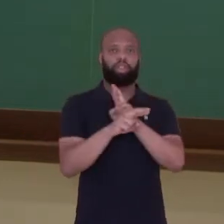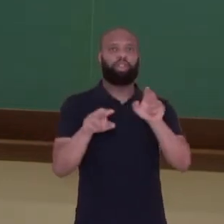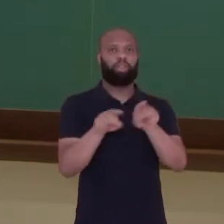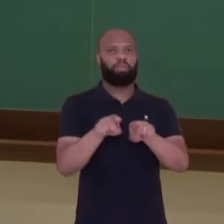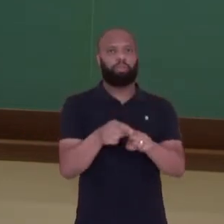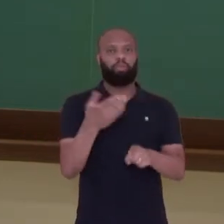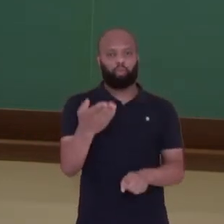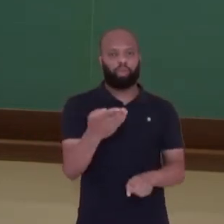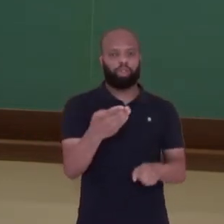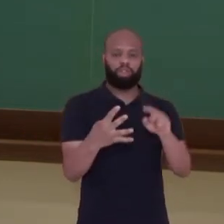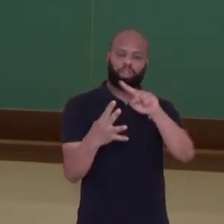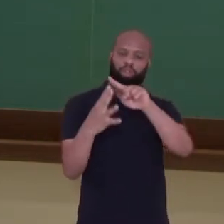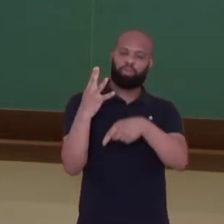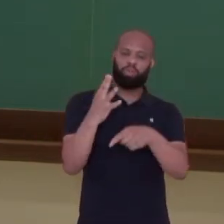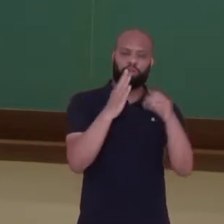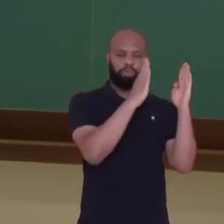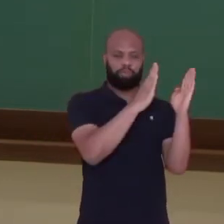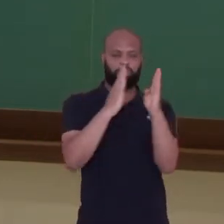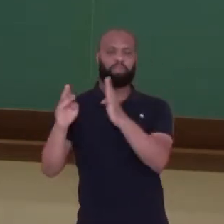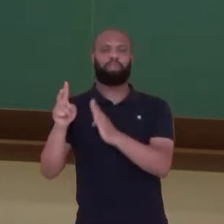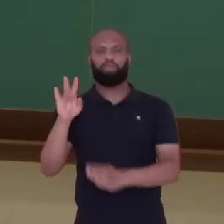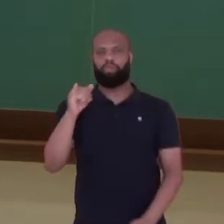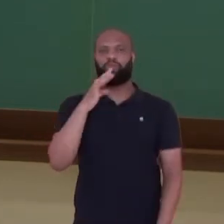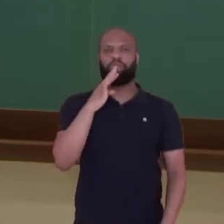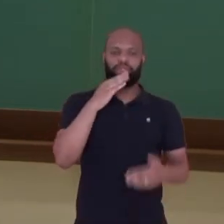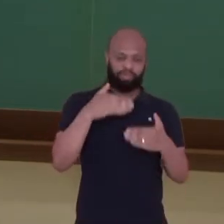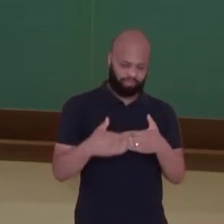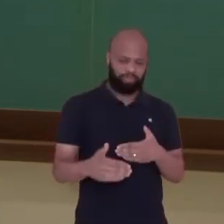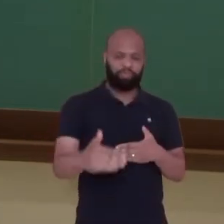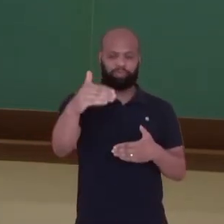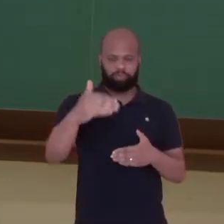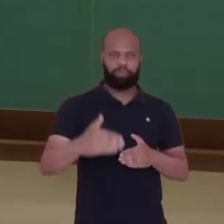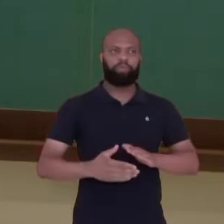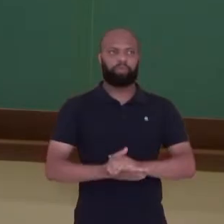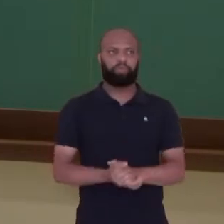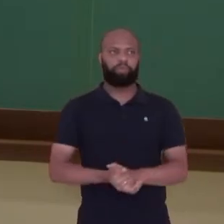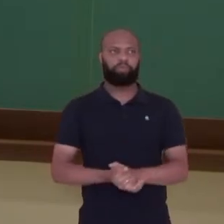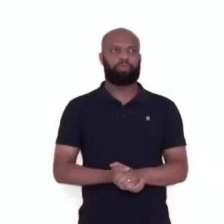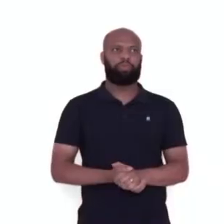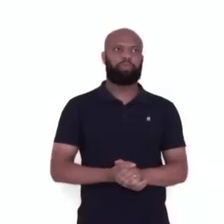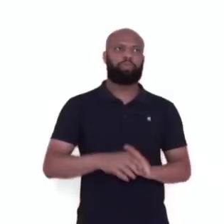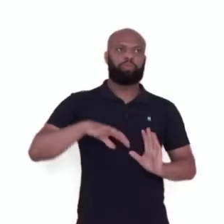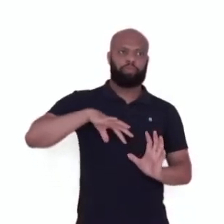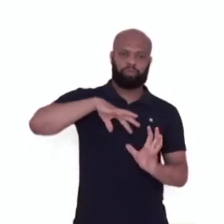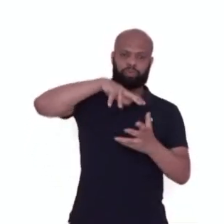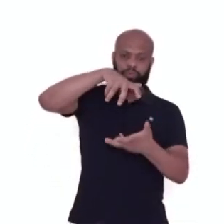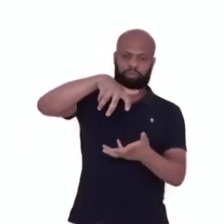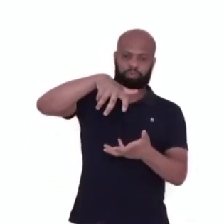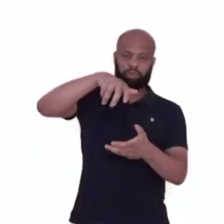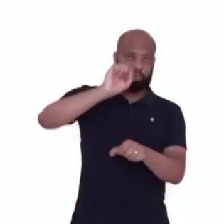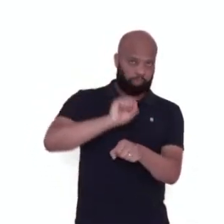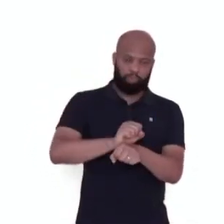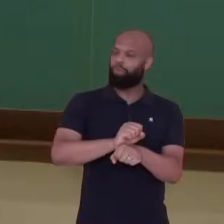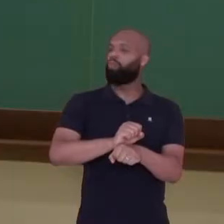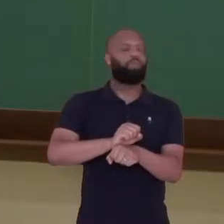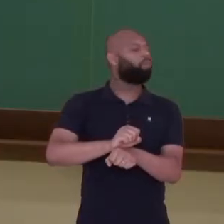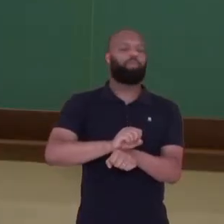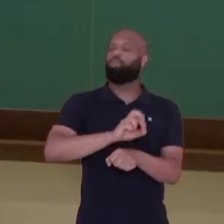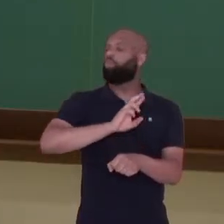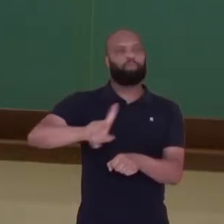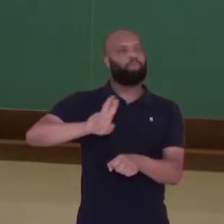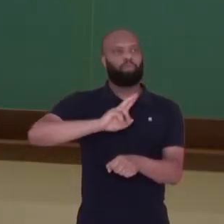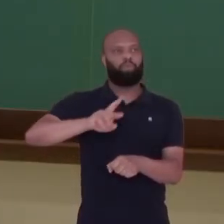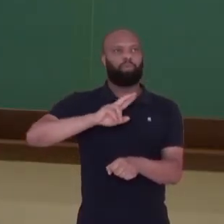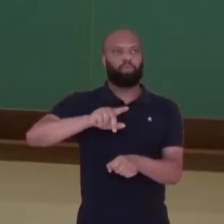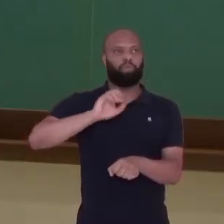essas estações. E nós vamos conhecer a partir de agora. Então, a Terra não é estática. A Terra não